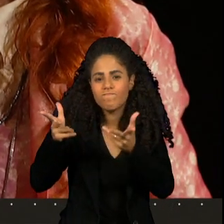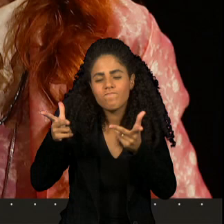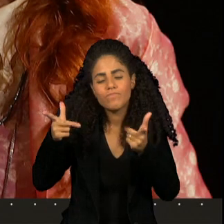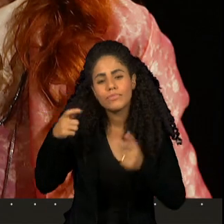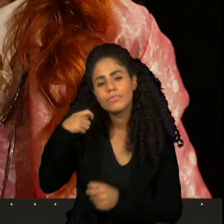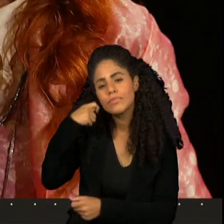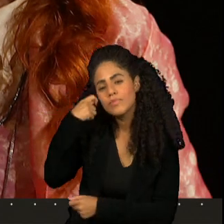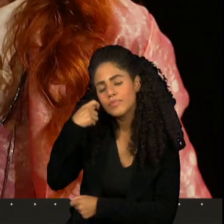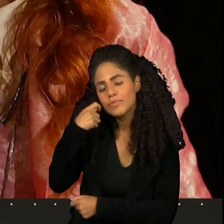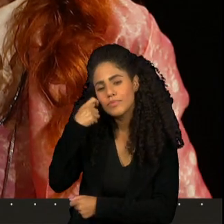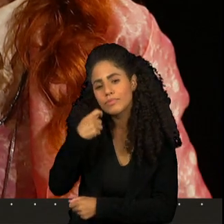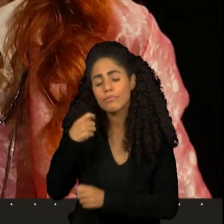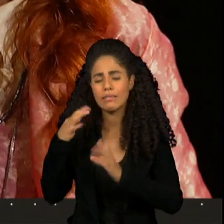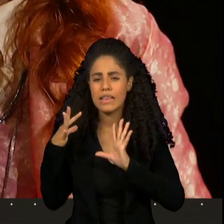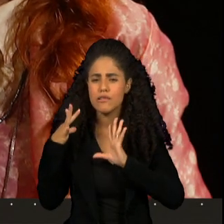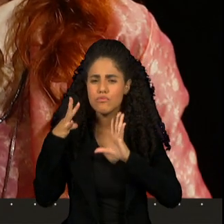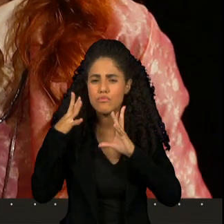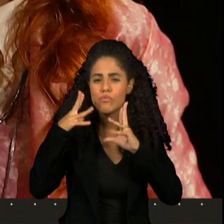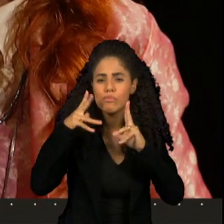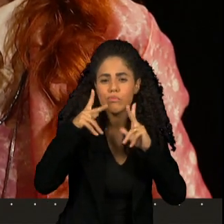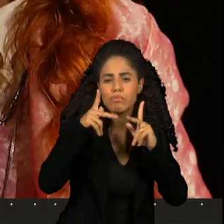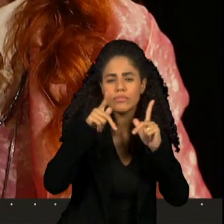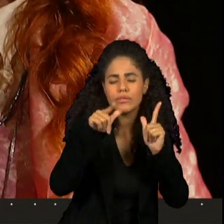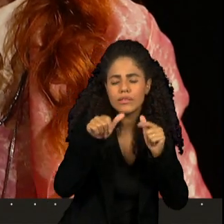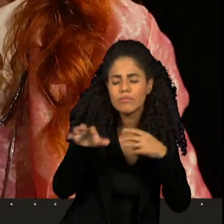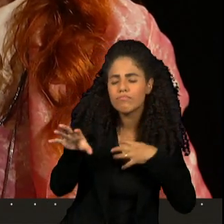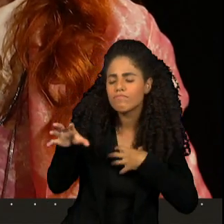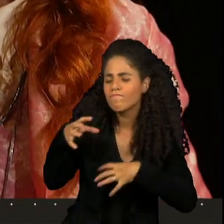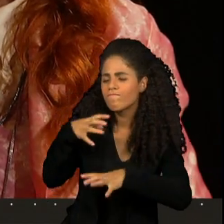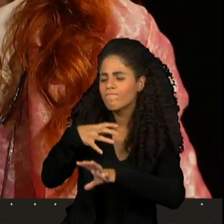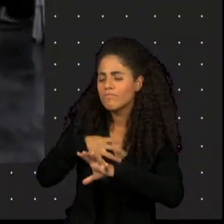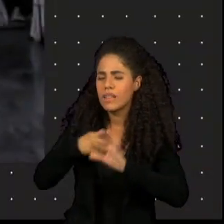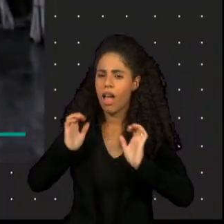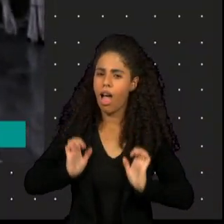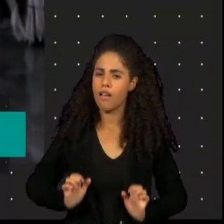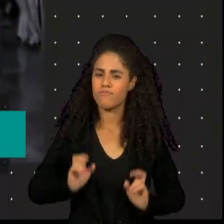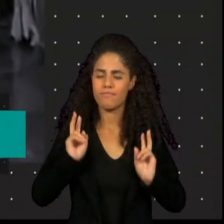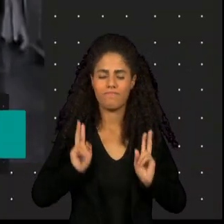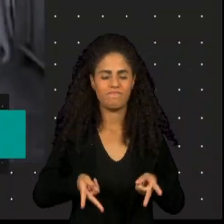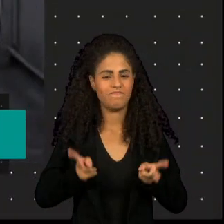e, sobretudo, o sentido ético de sua vida.